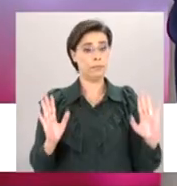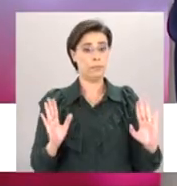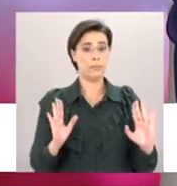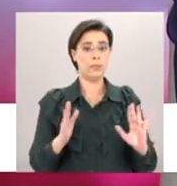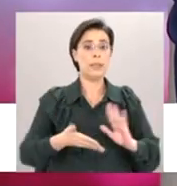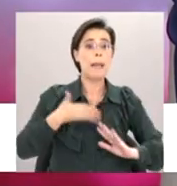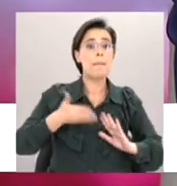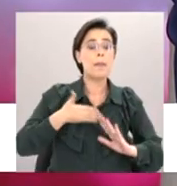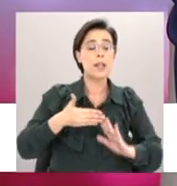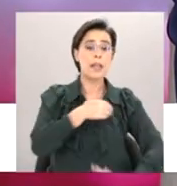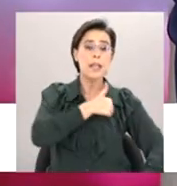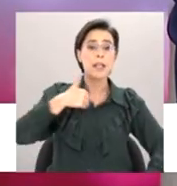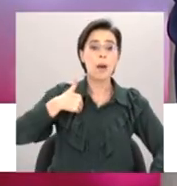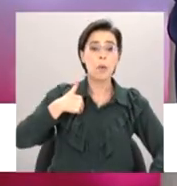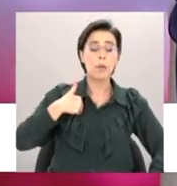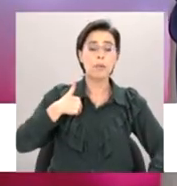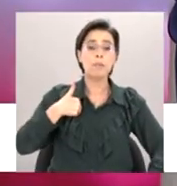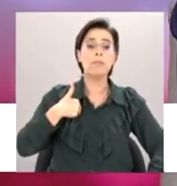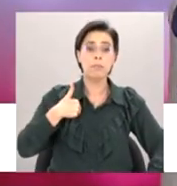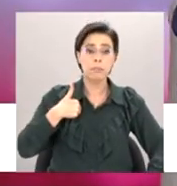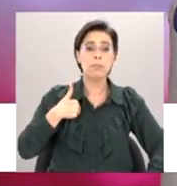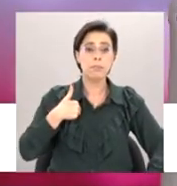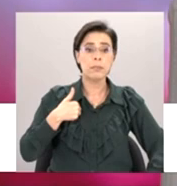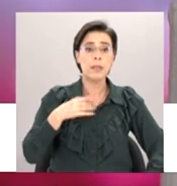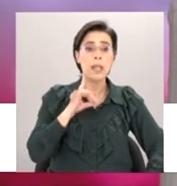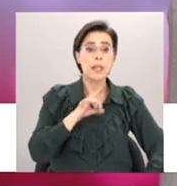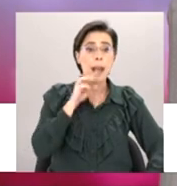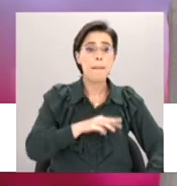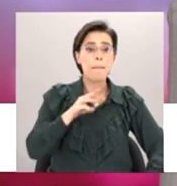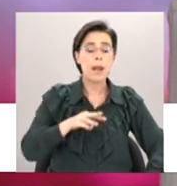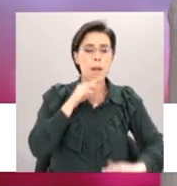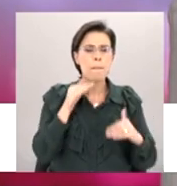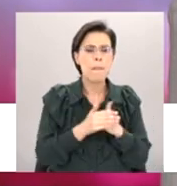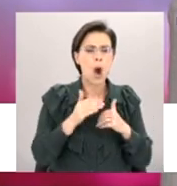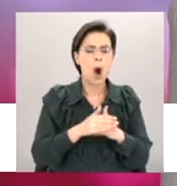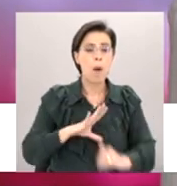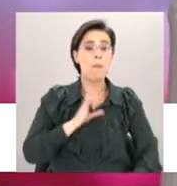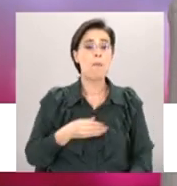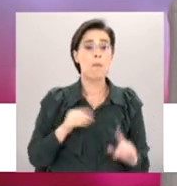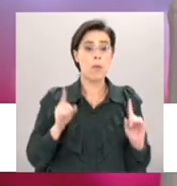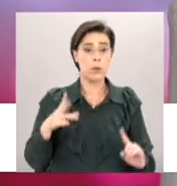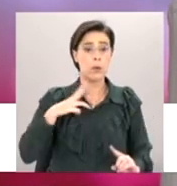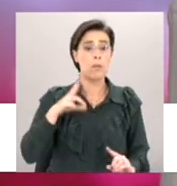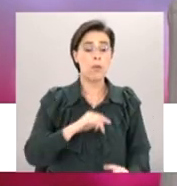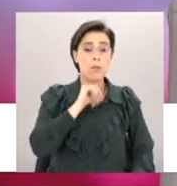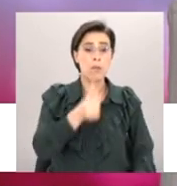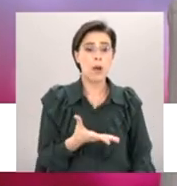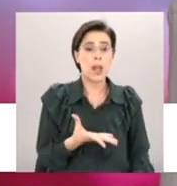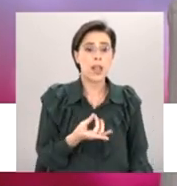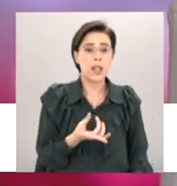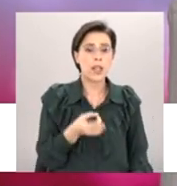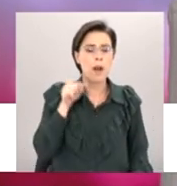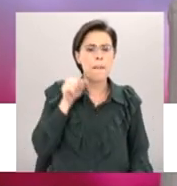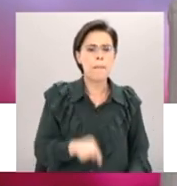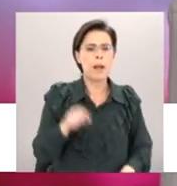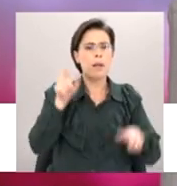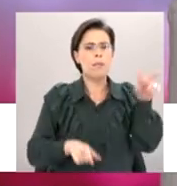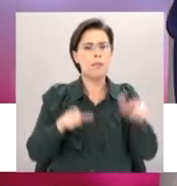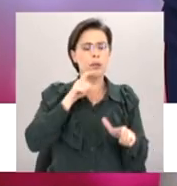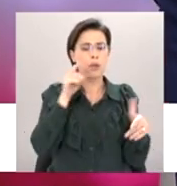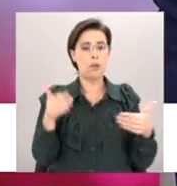numa emergência sanitária que tem 66 milhões de mortes no mundo em Portugal morreram 19 mil pessoas